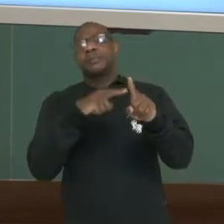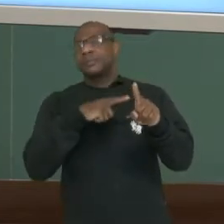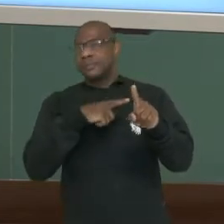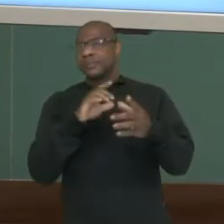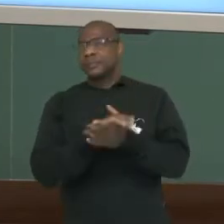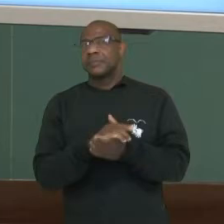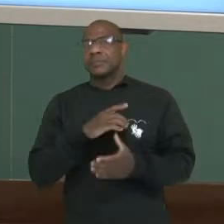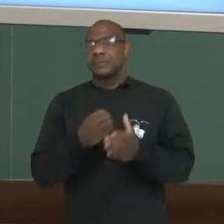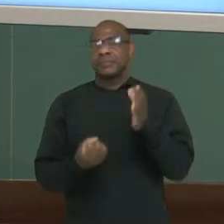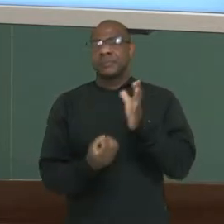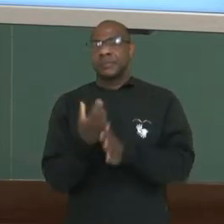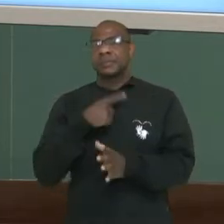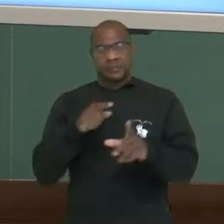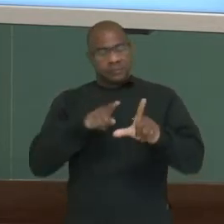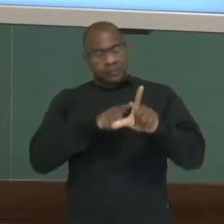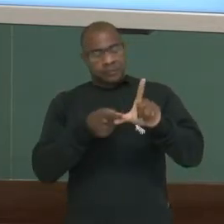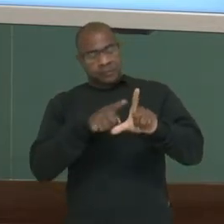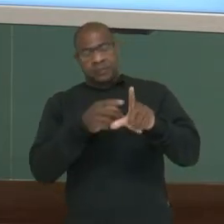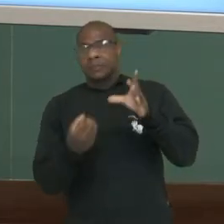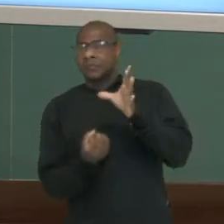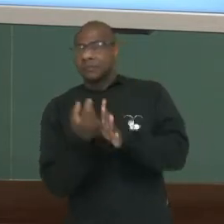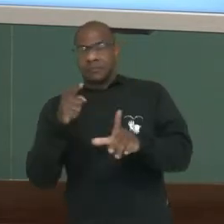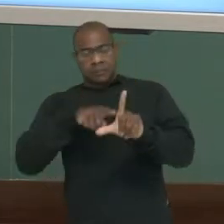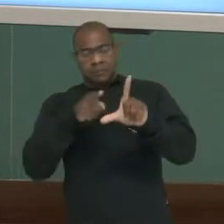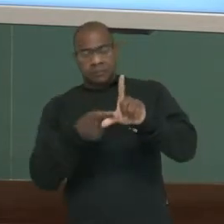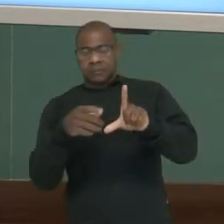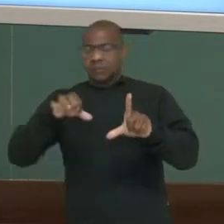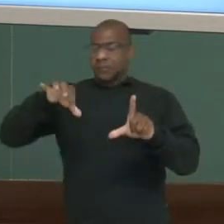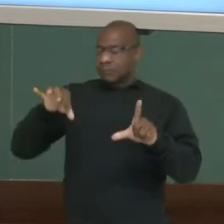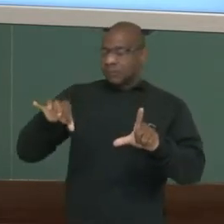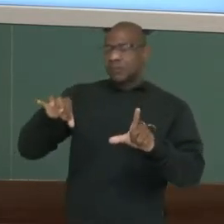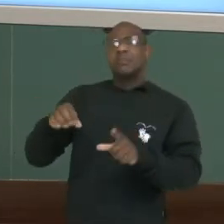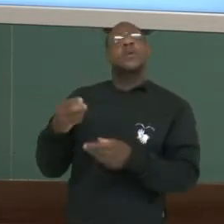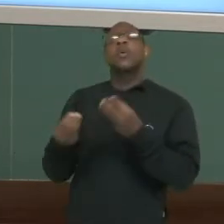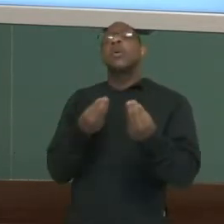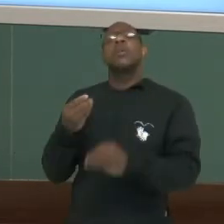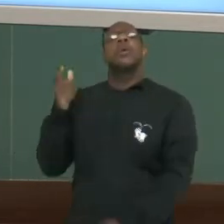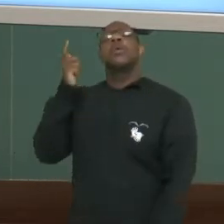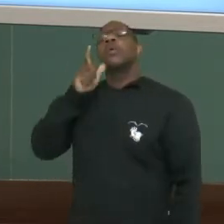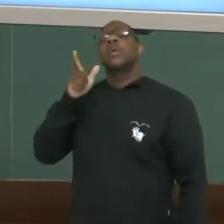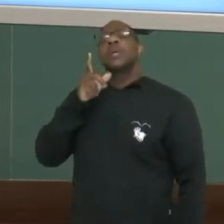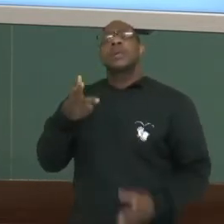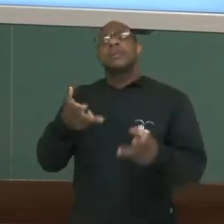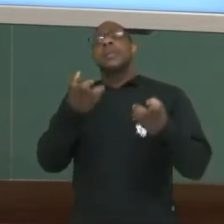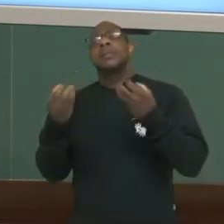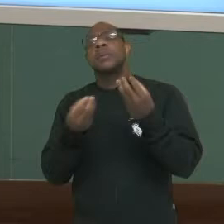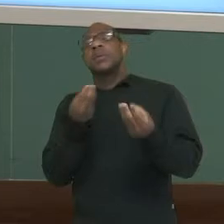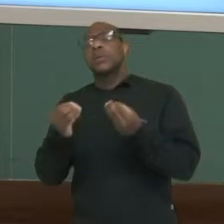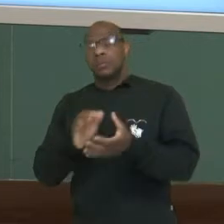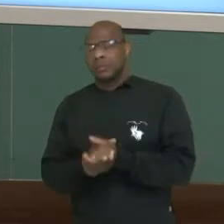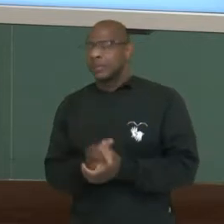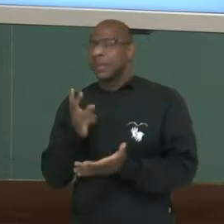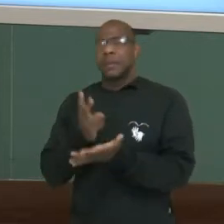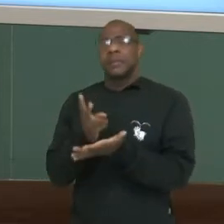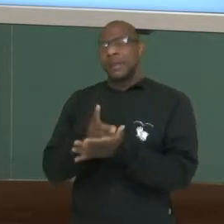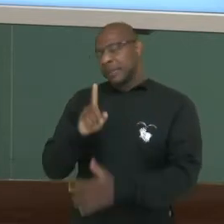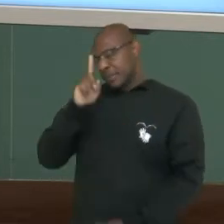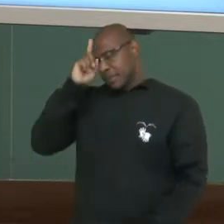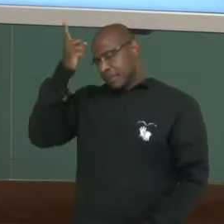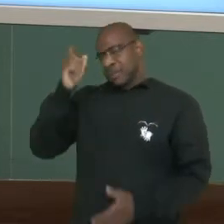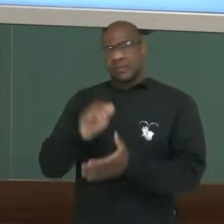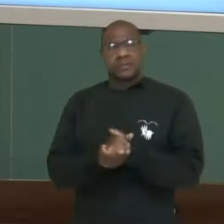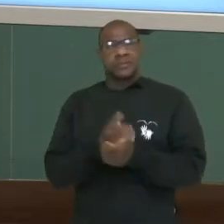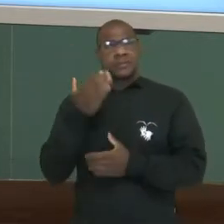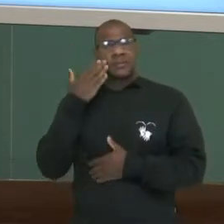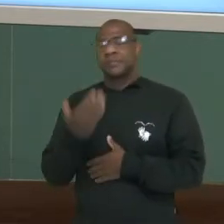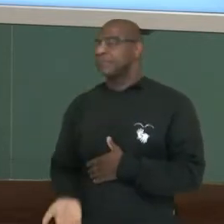estão formando um ângulo de 90 graus. Mas como é que a gente consegue identificar? A mesma ideia do coeficiente angular